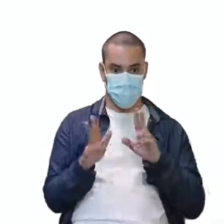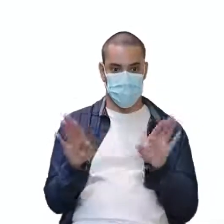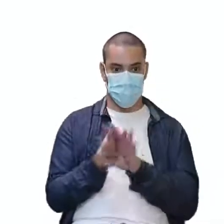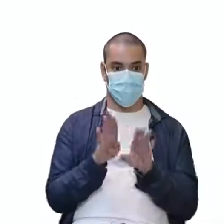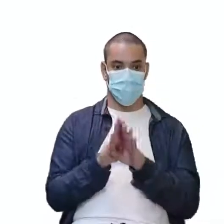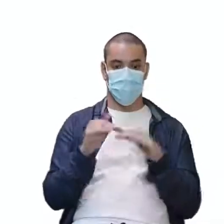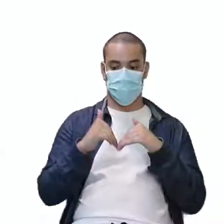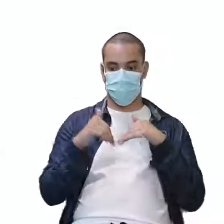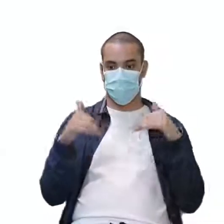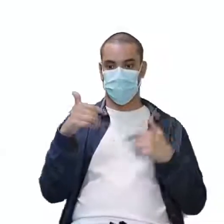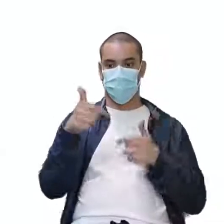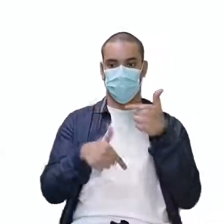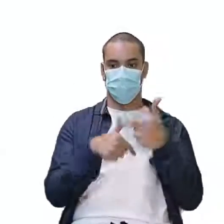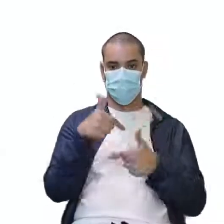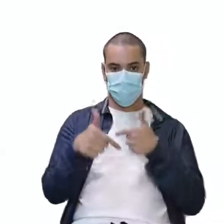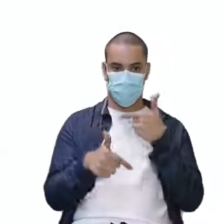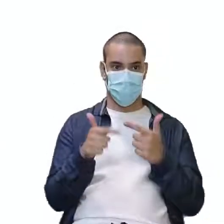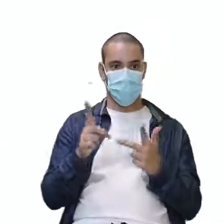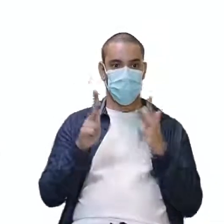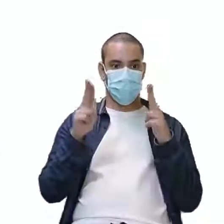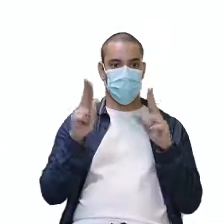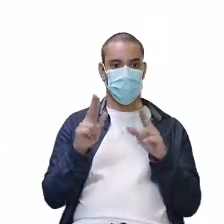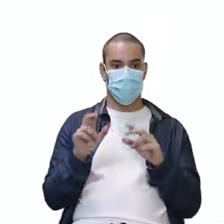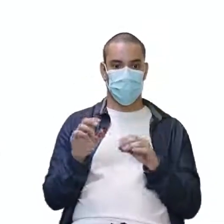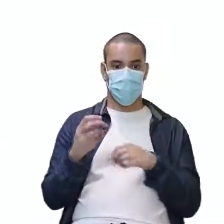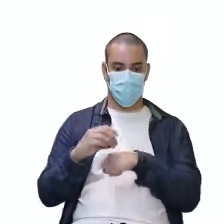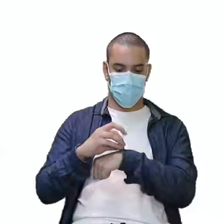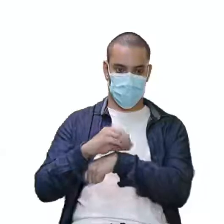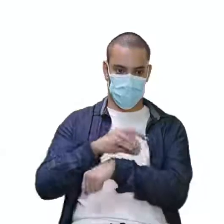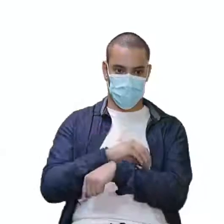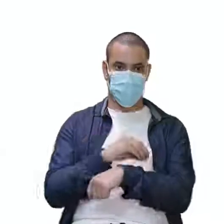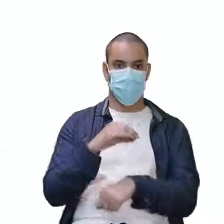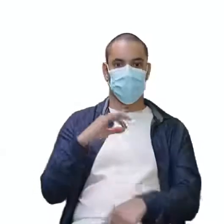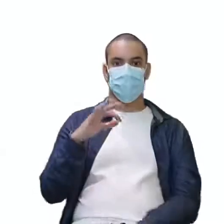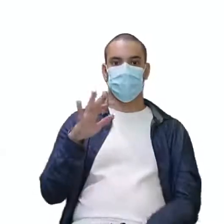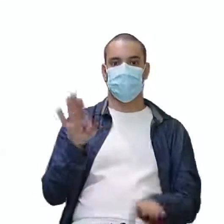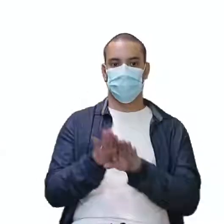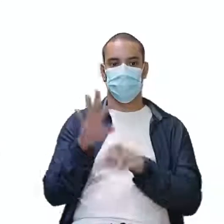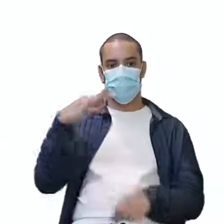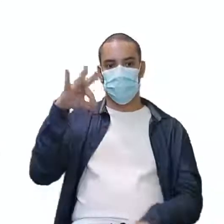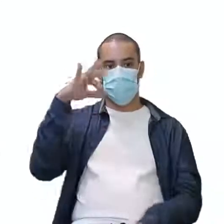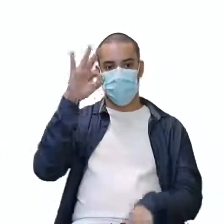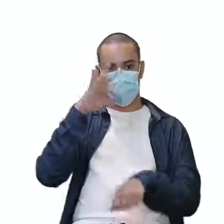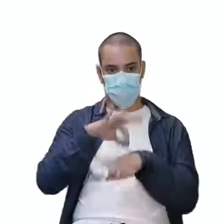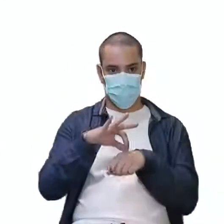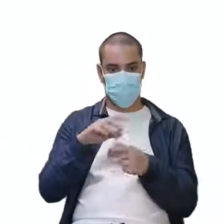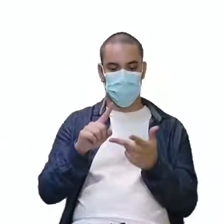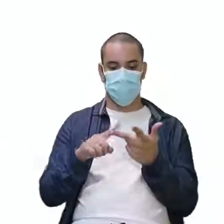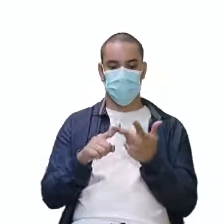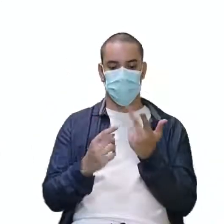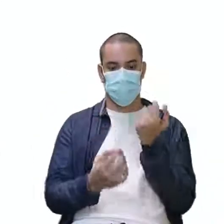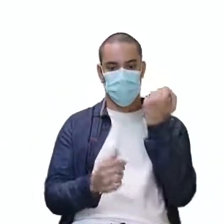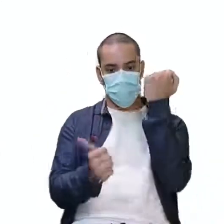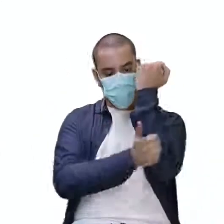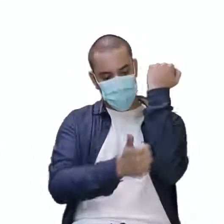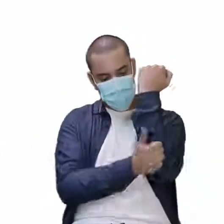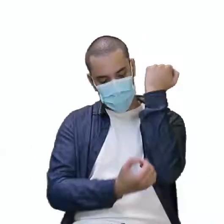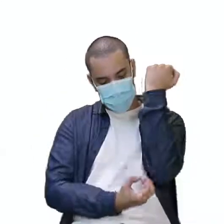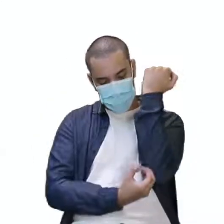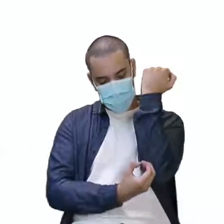divisão de trabalho, como sucede nas formigas, abelhas e as térmitas, que são os cupins. Então, quando a gente